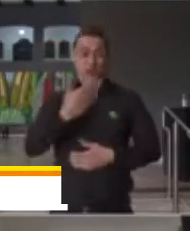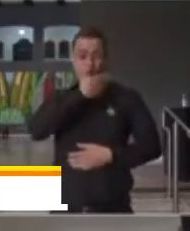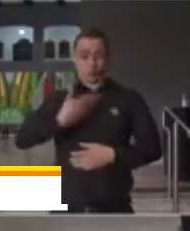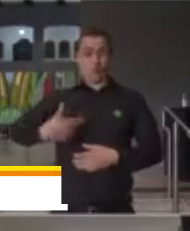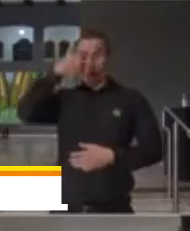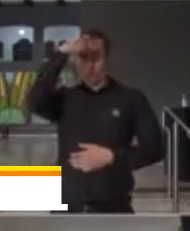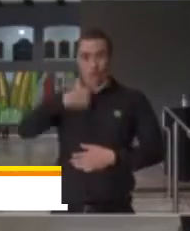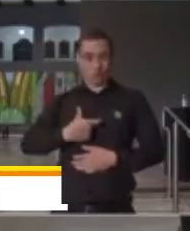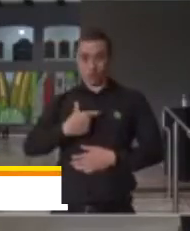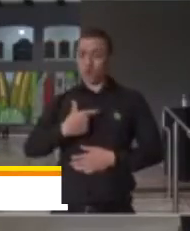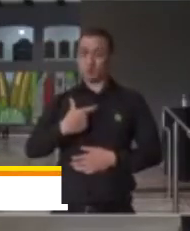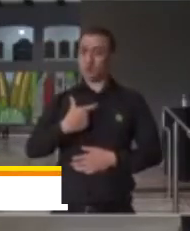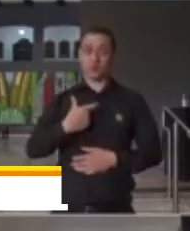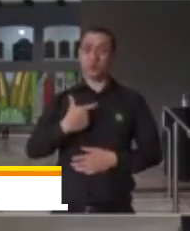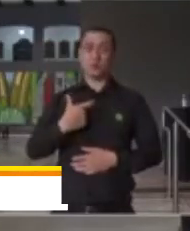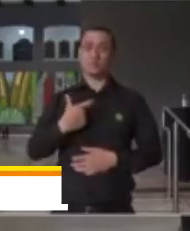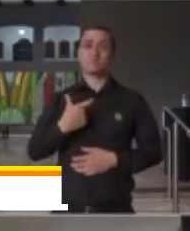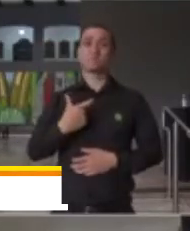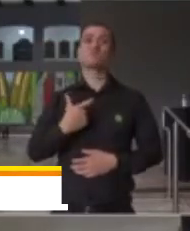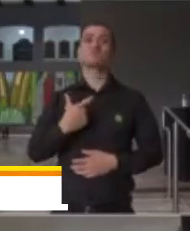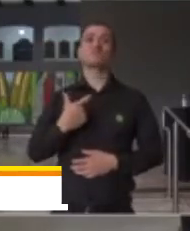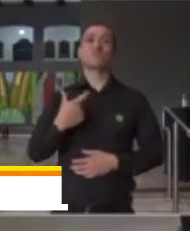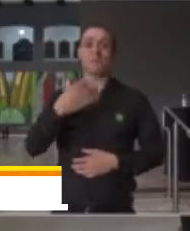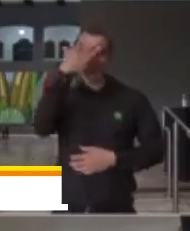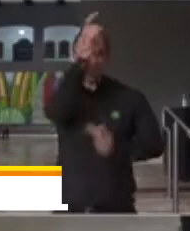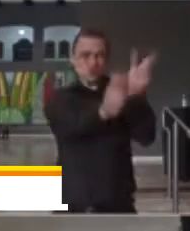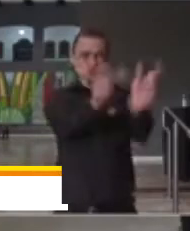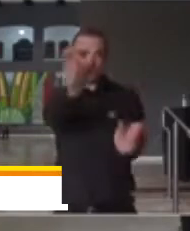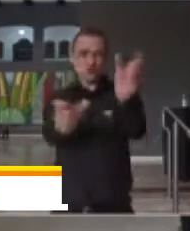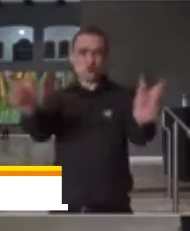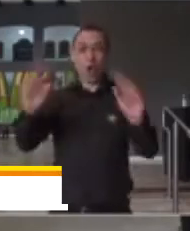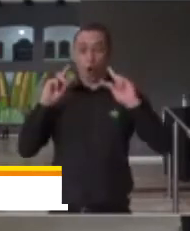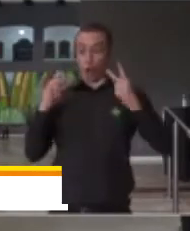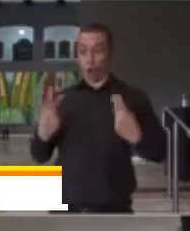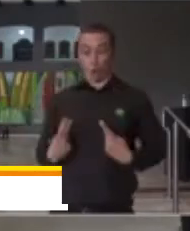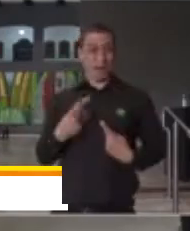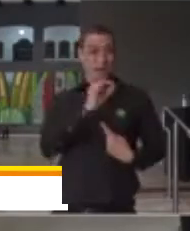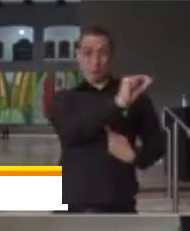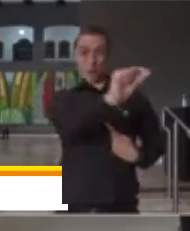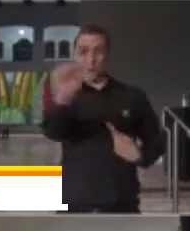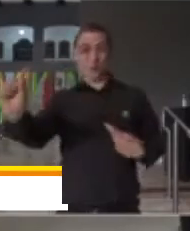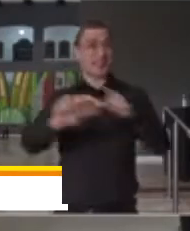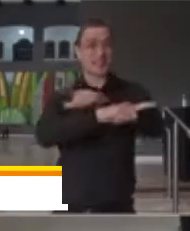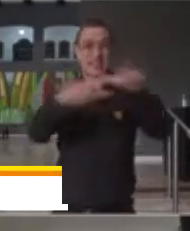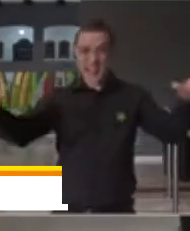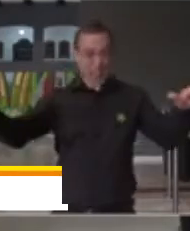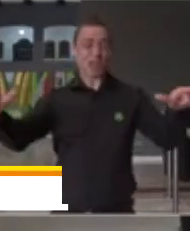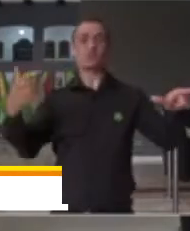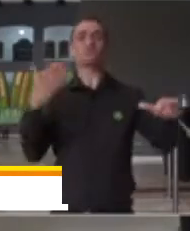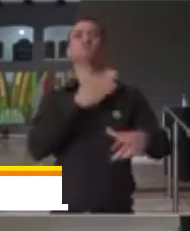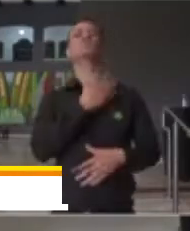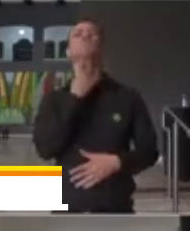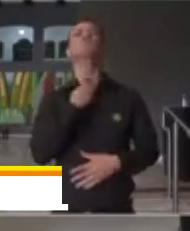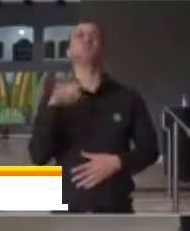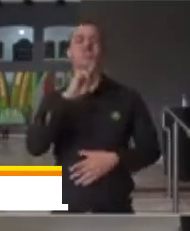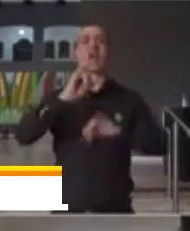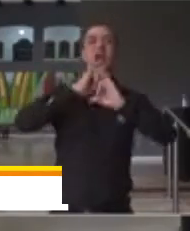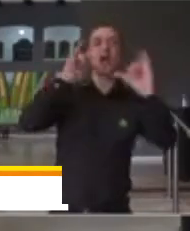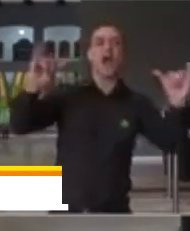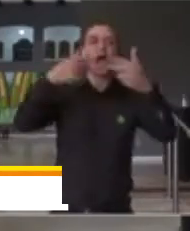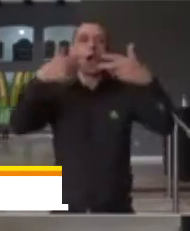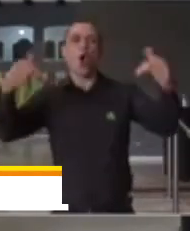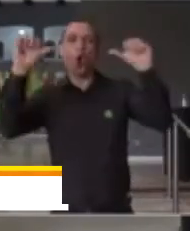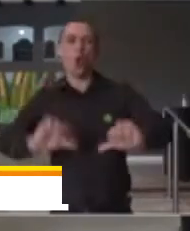governante e nenhum cidadão nenhum ser humano tem prazer em dar más